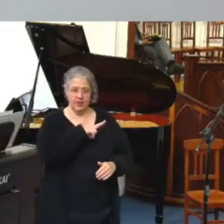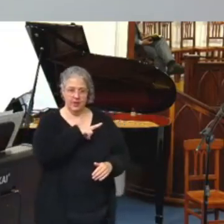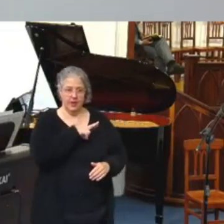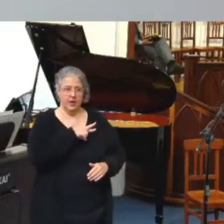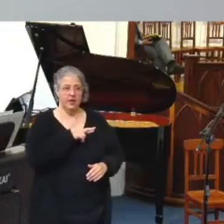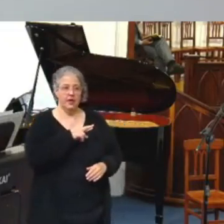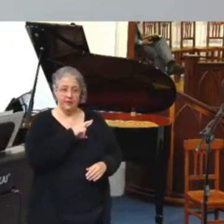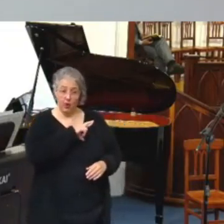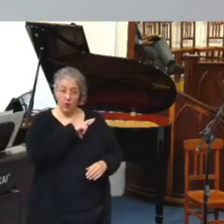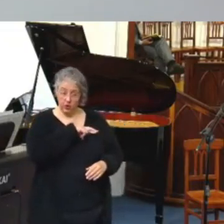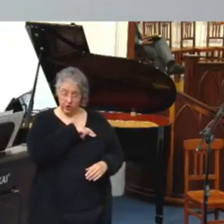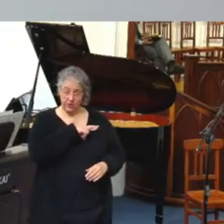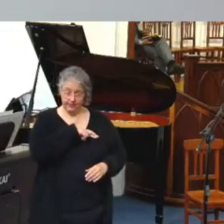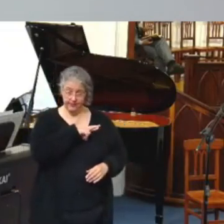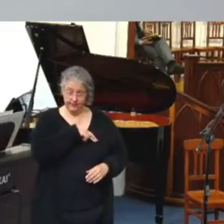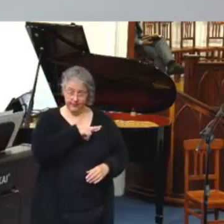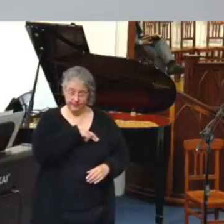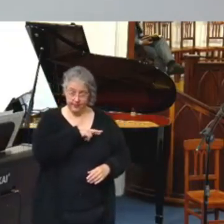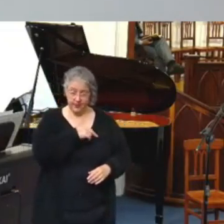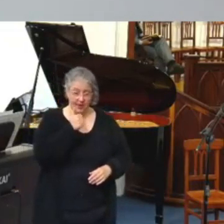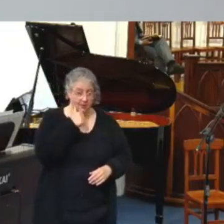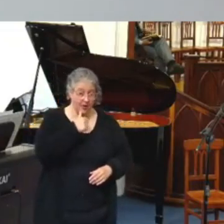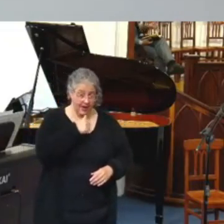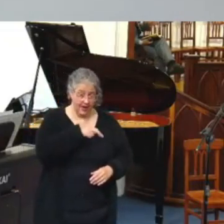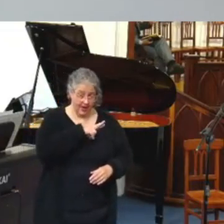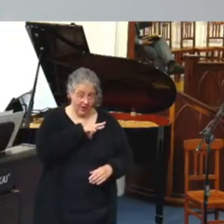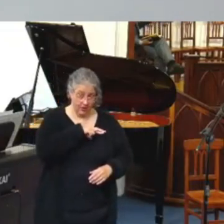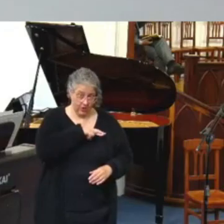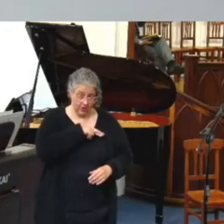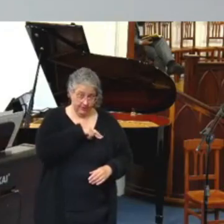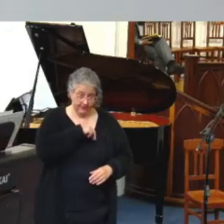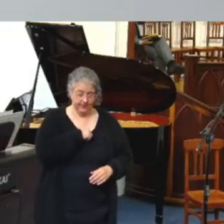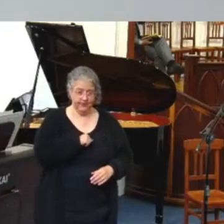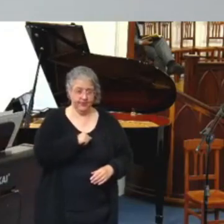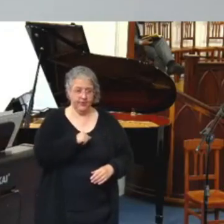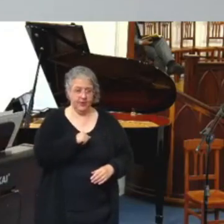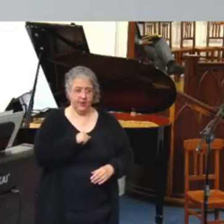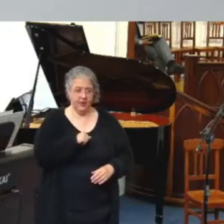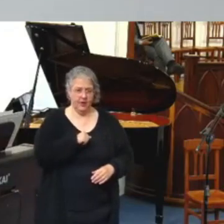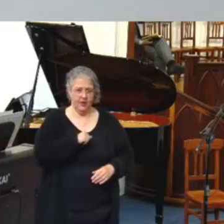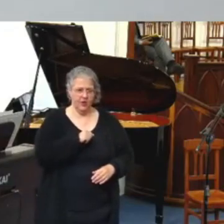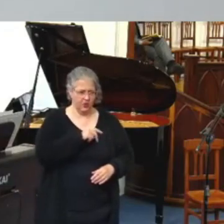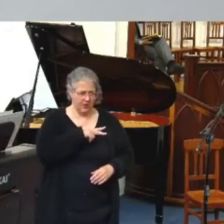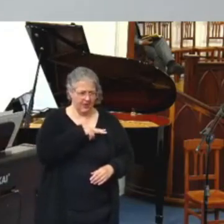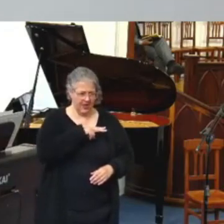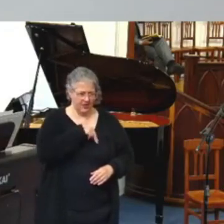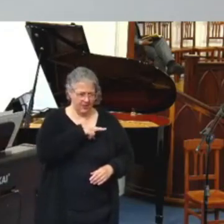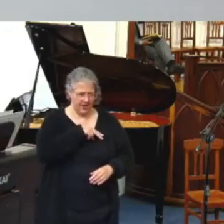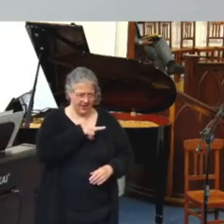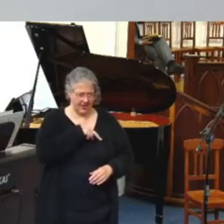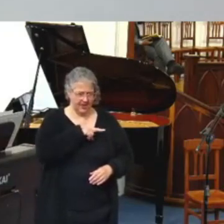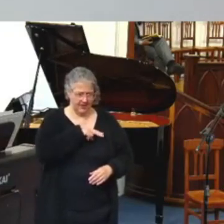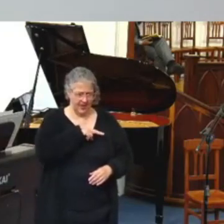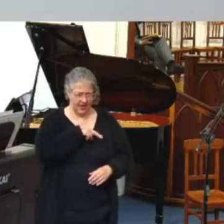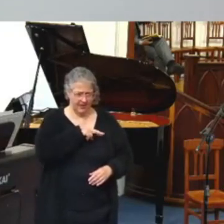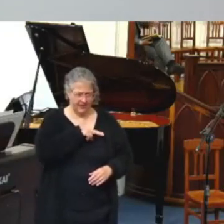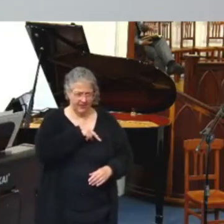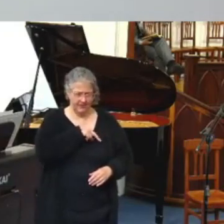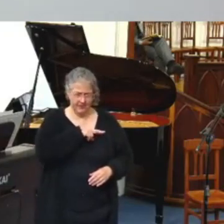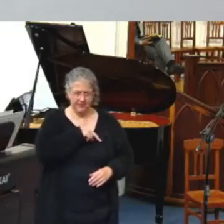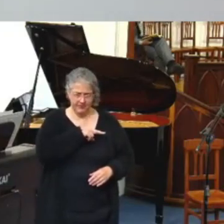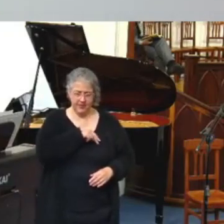2 situações, com reações boas, reações ruins. No sofrimento, como você